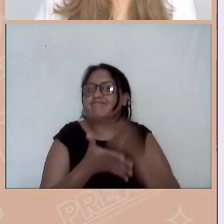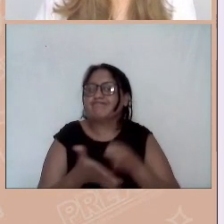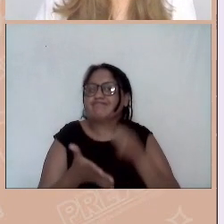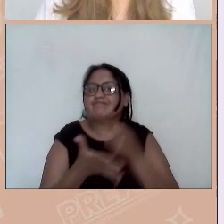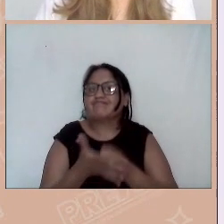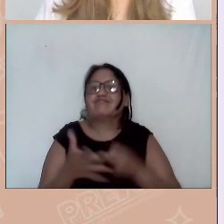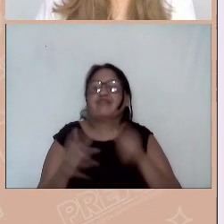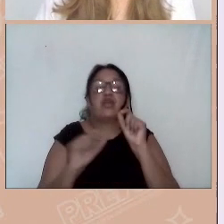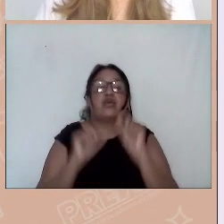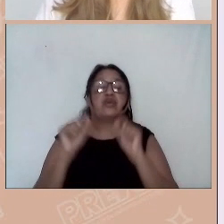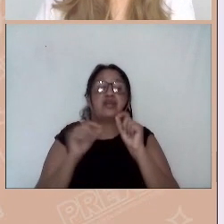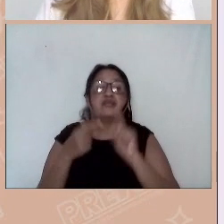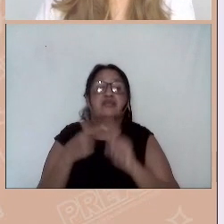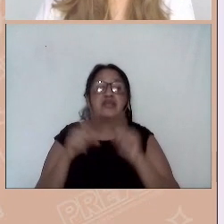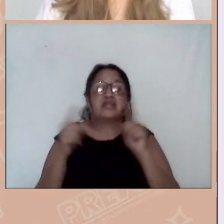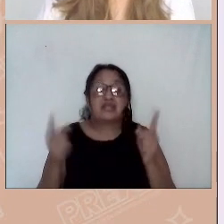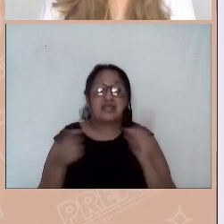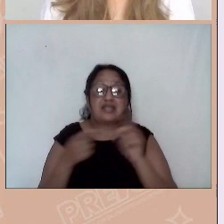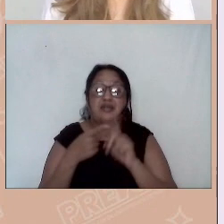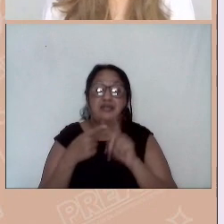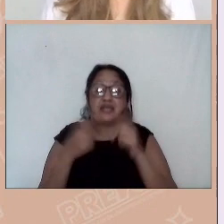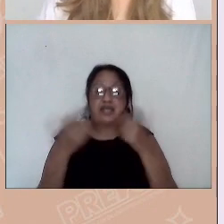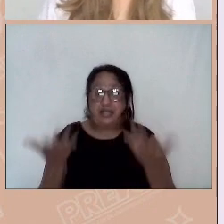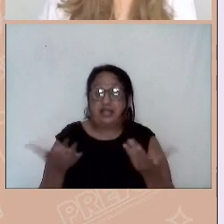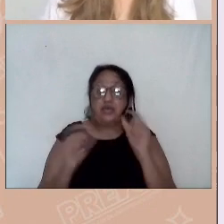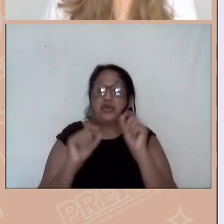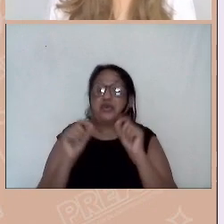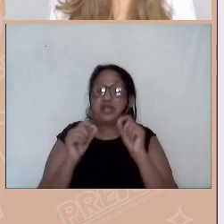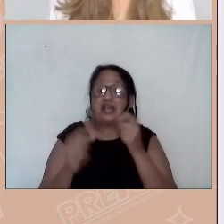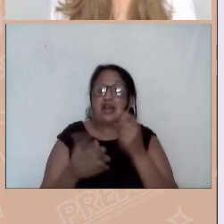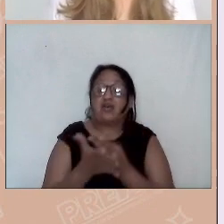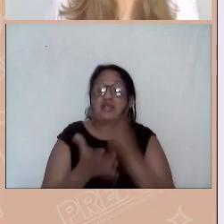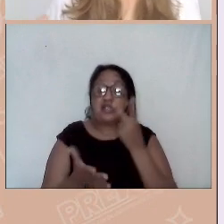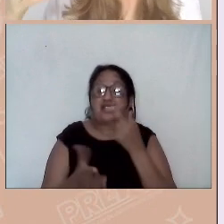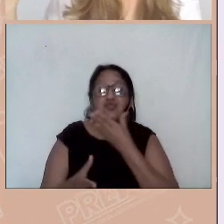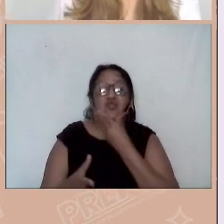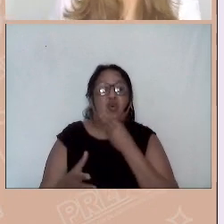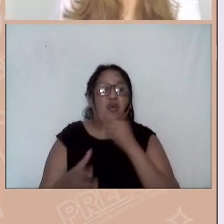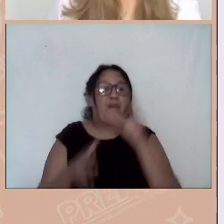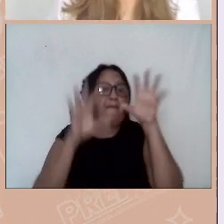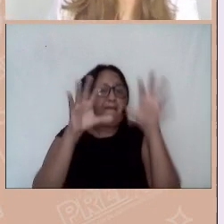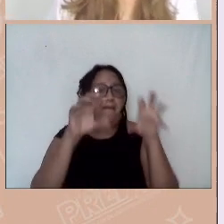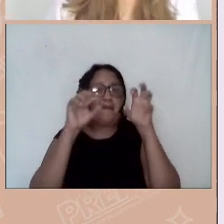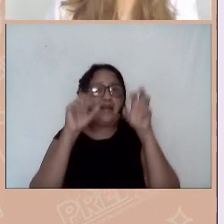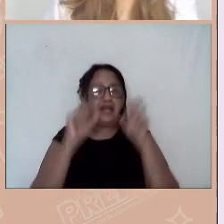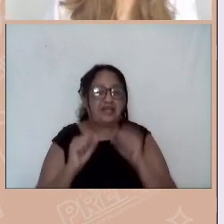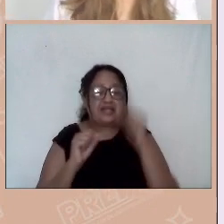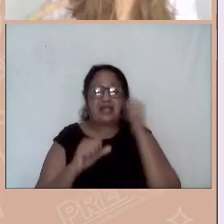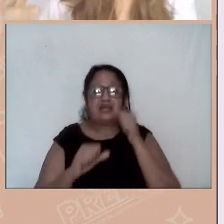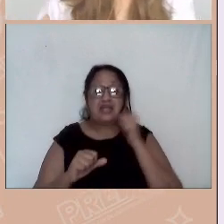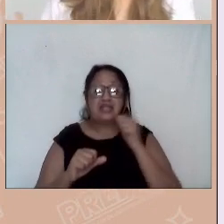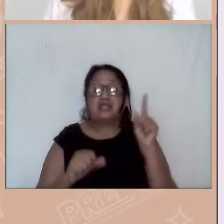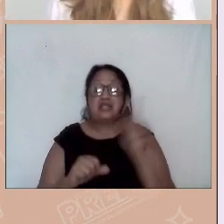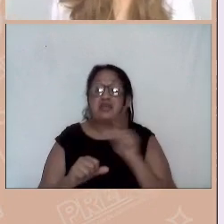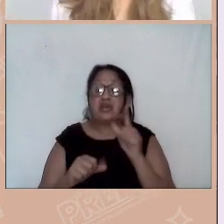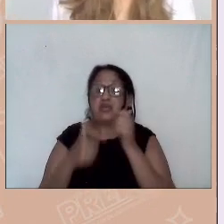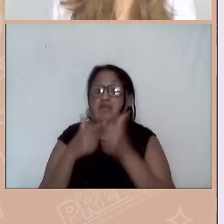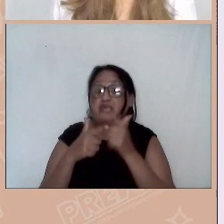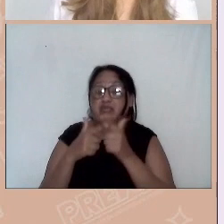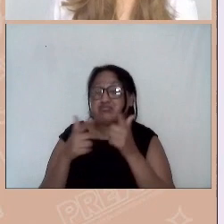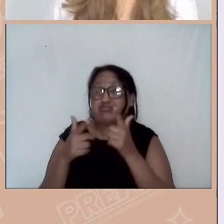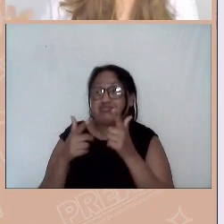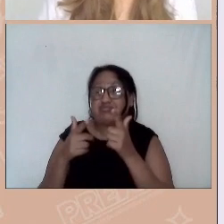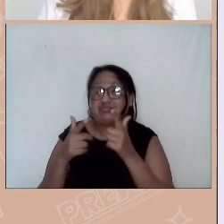mais a charge evidencia um sequestro não aquele homem levando aquela mulher não é um sequestro em si né na verdade aquilo ali tá